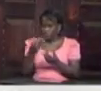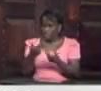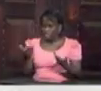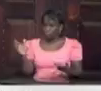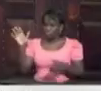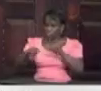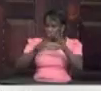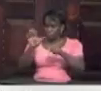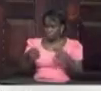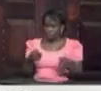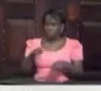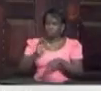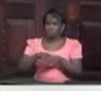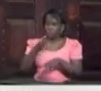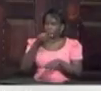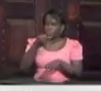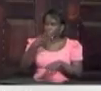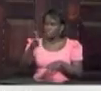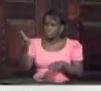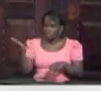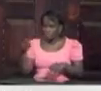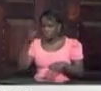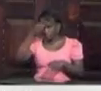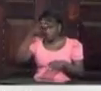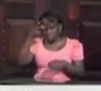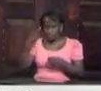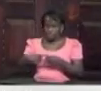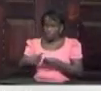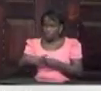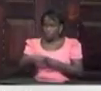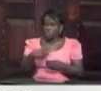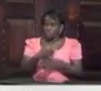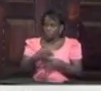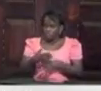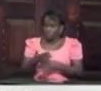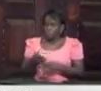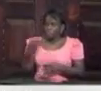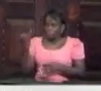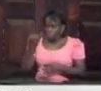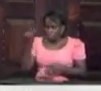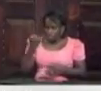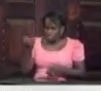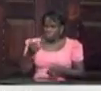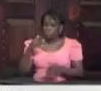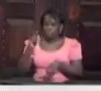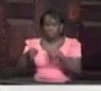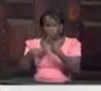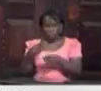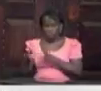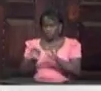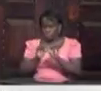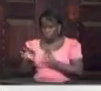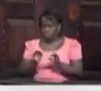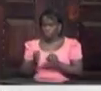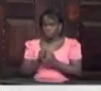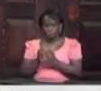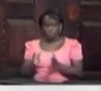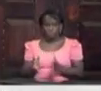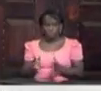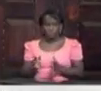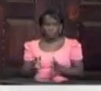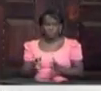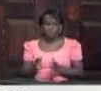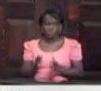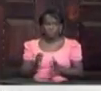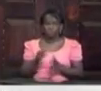presentes. Ouvir os municípios seria primordial para que nós começássemos esse processo. Fazer